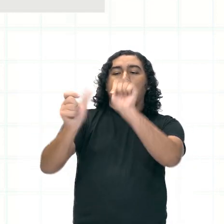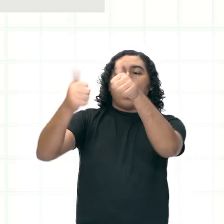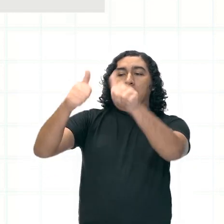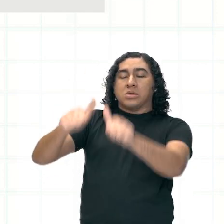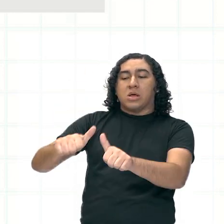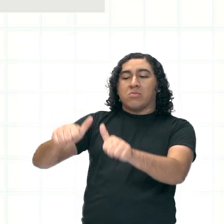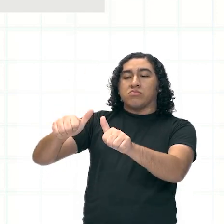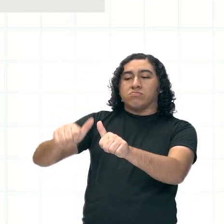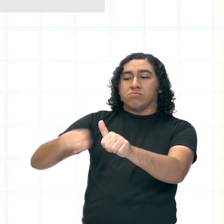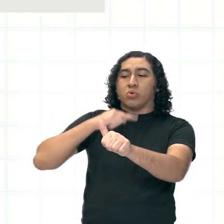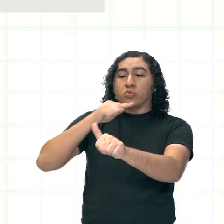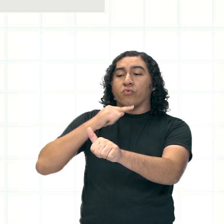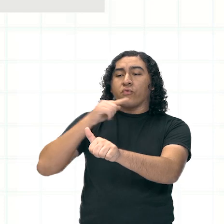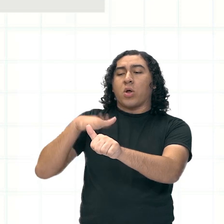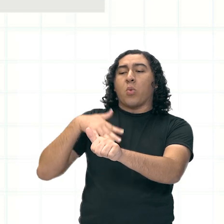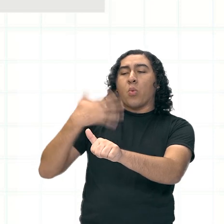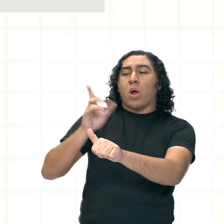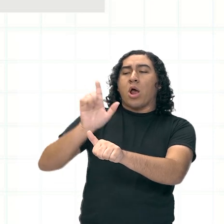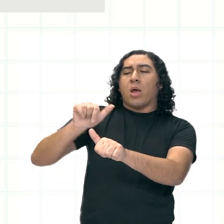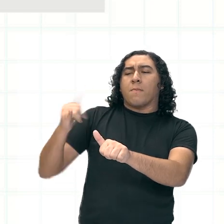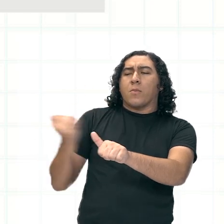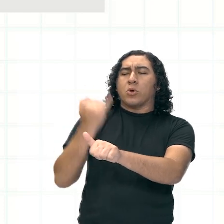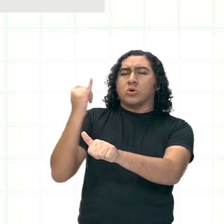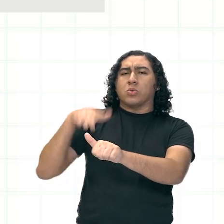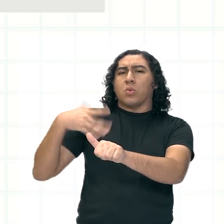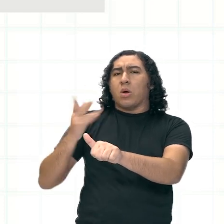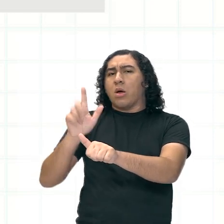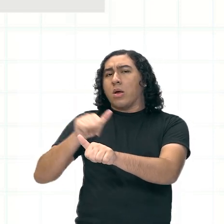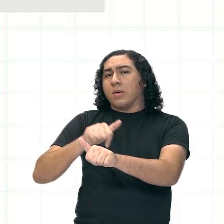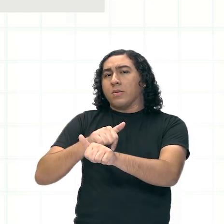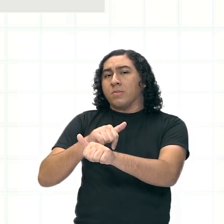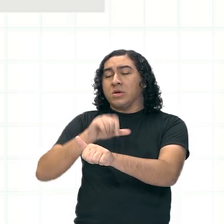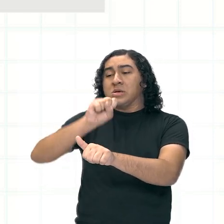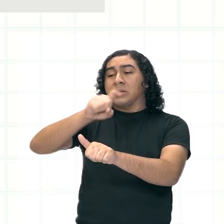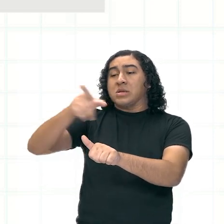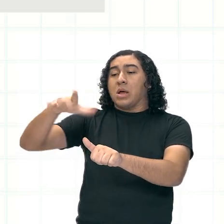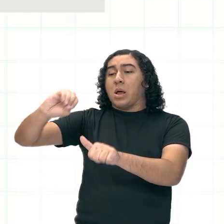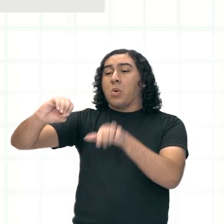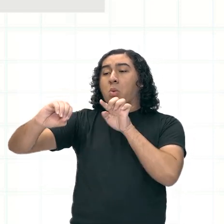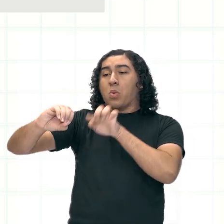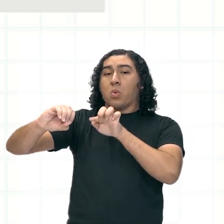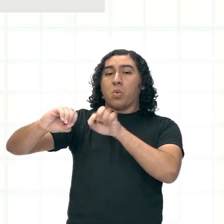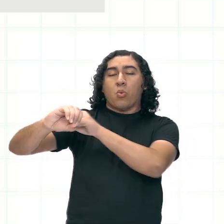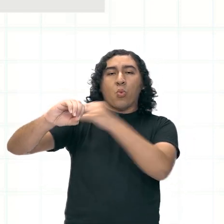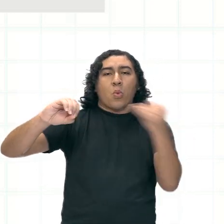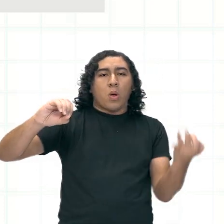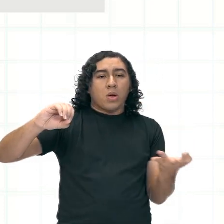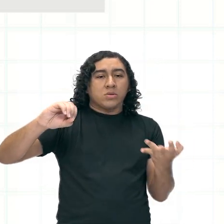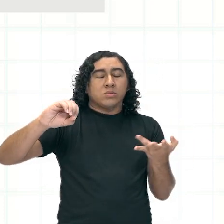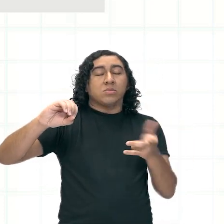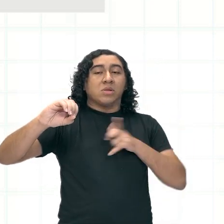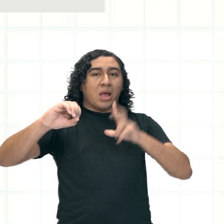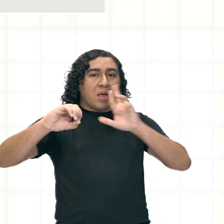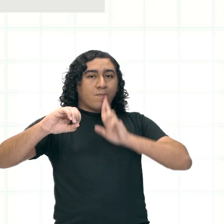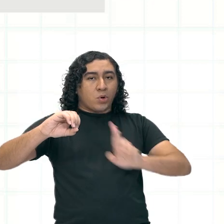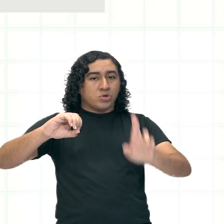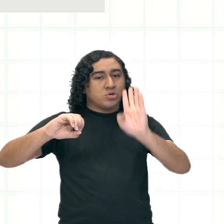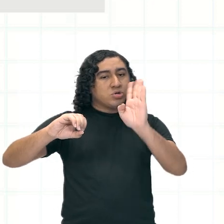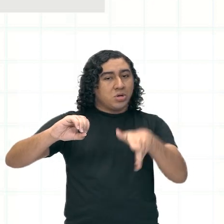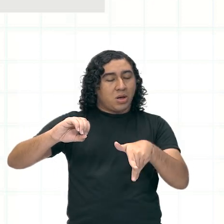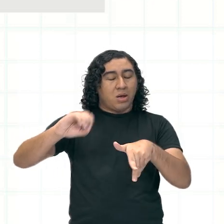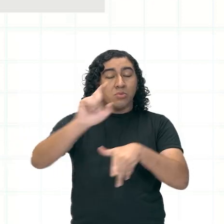esse verbo, fazendo a pergunta, o que é importante? Quem são importantes? Olha só, respondeu a